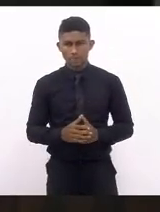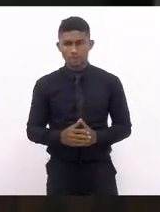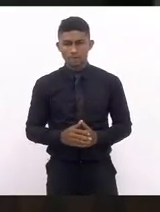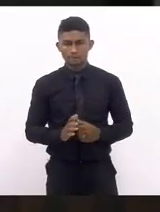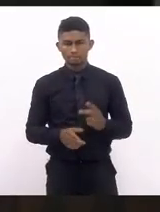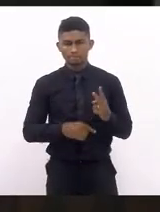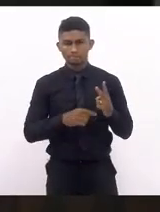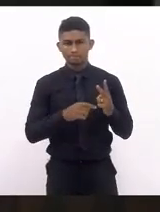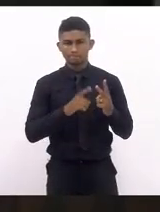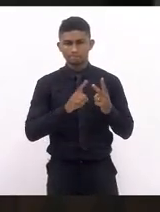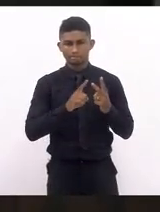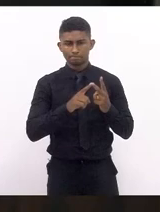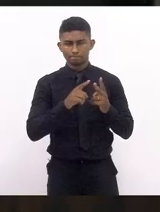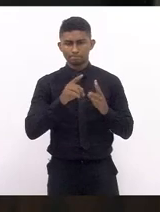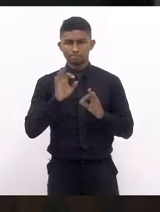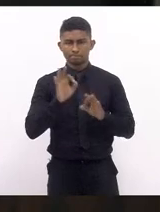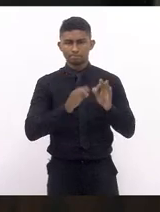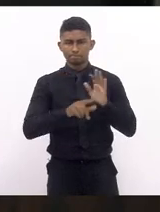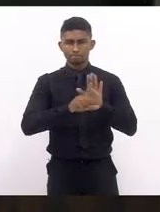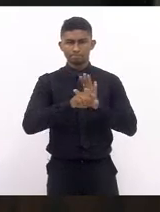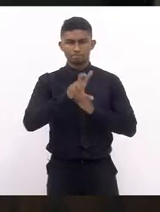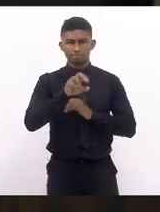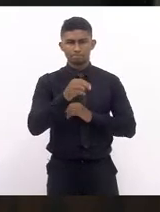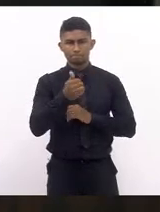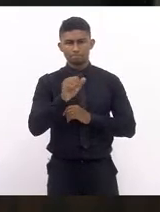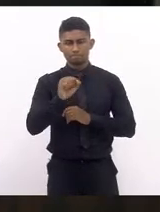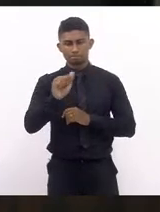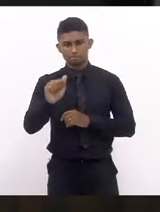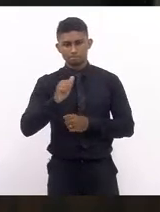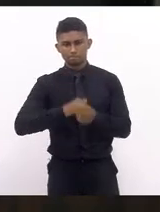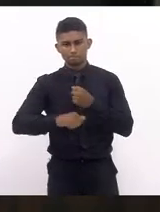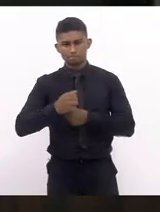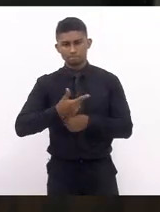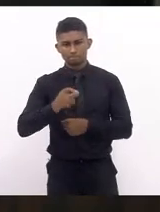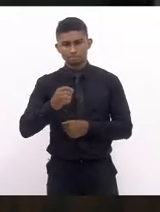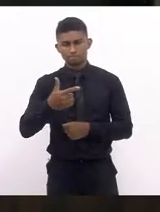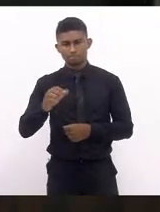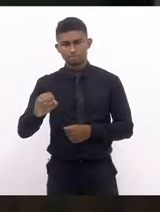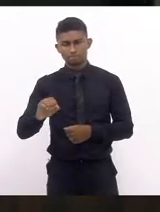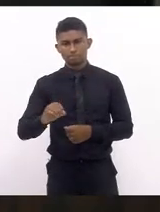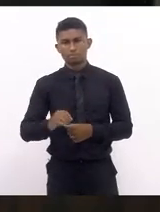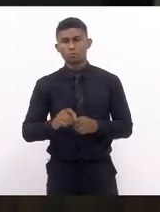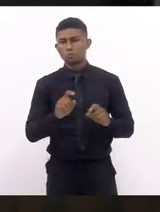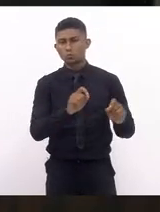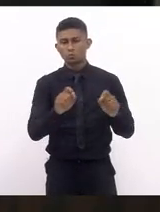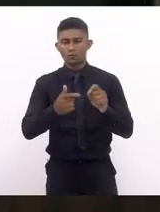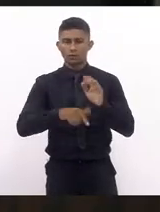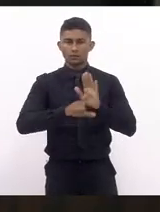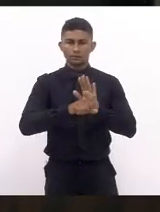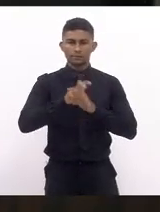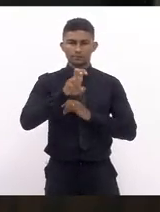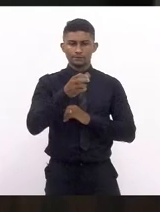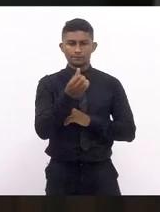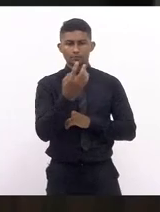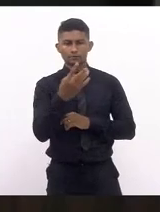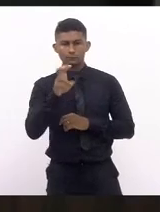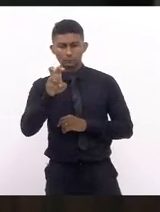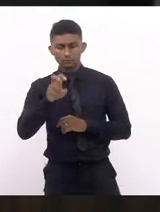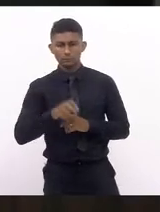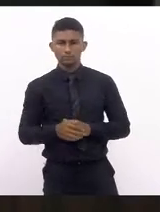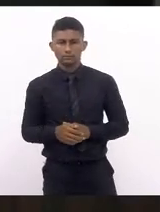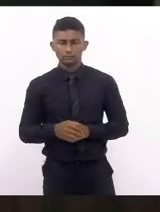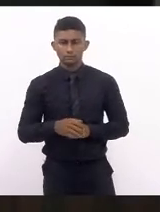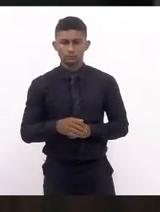de lei 50/18 ad21 dá para Deputado Adriana Baltazar que altera a lei 5.645